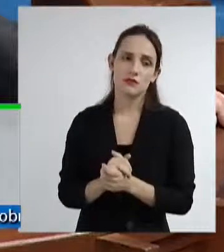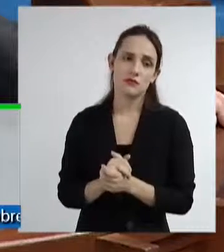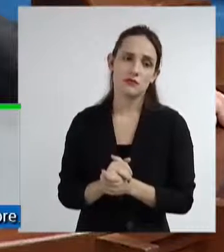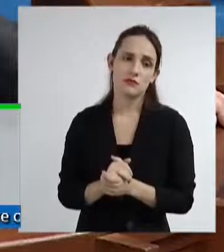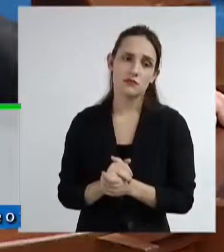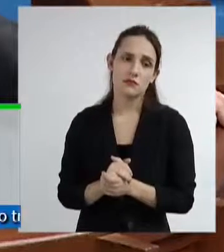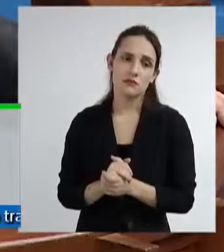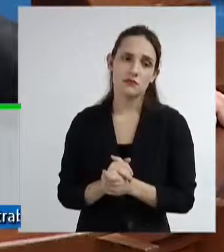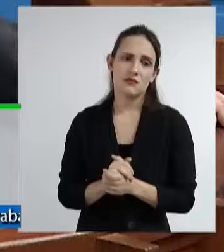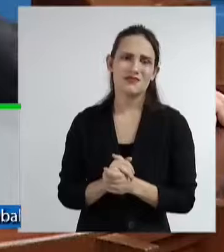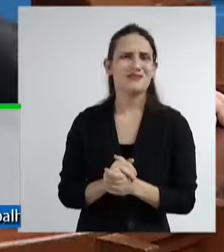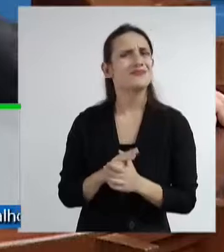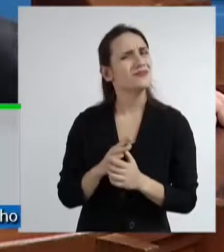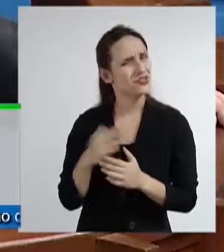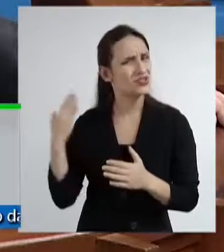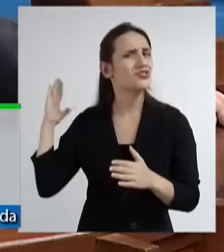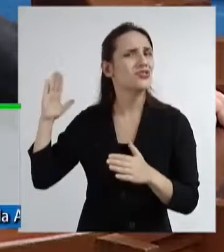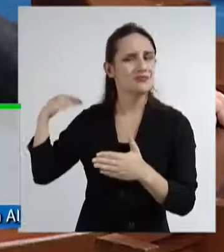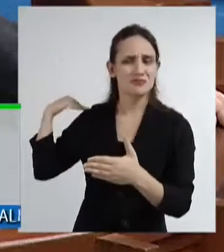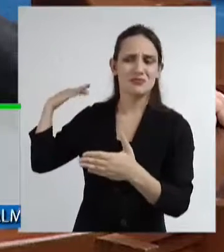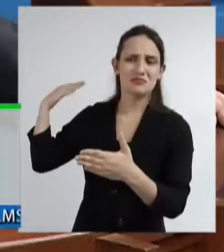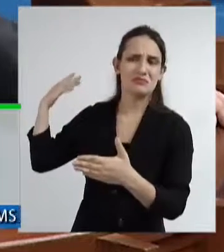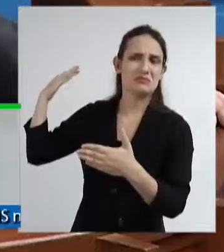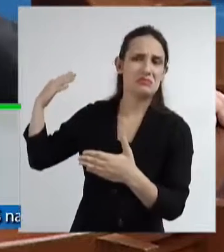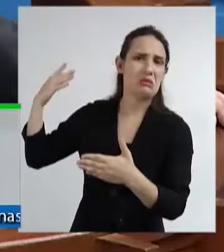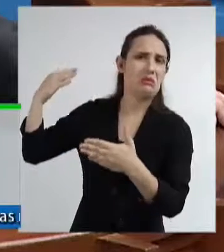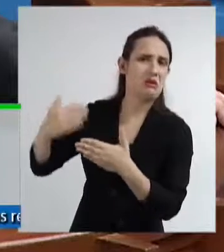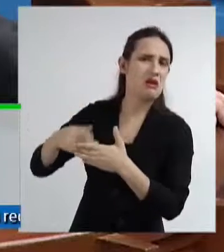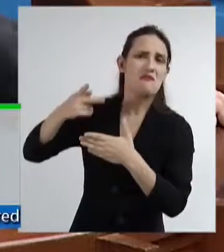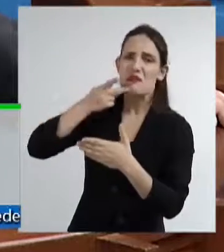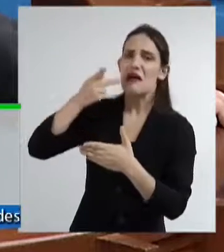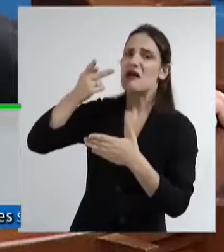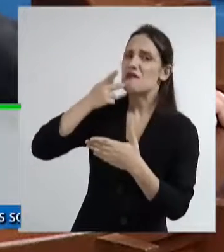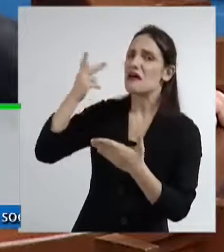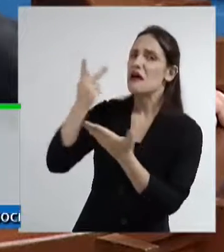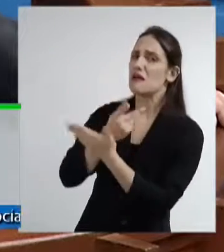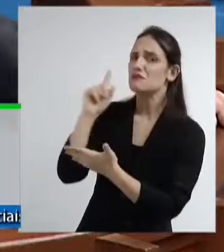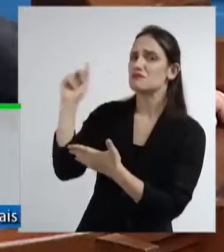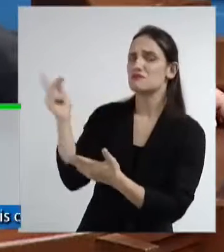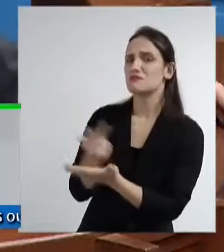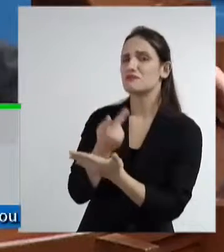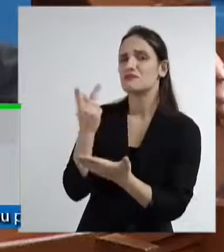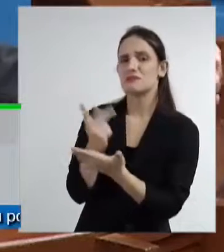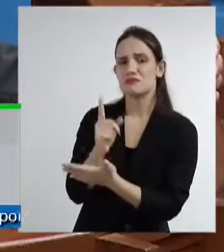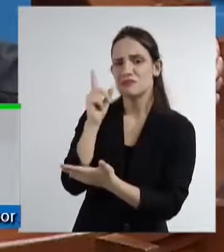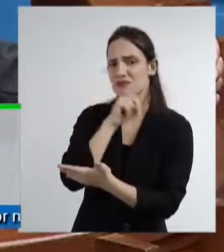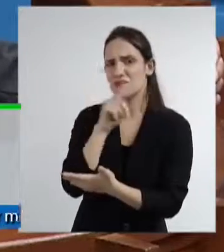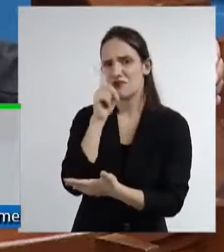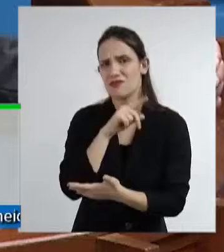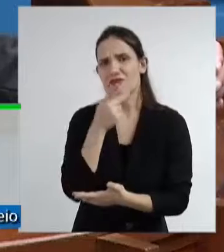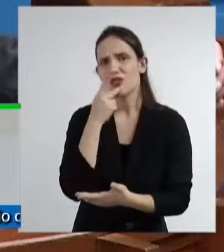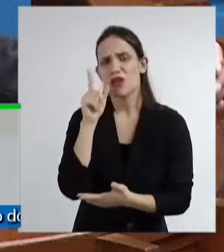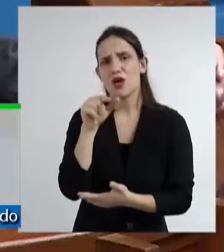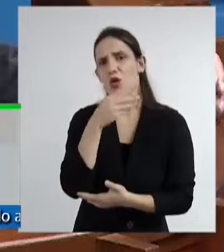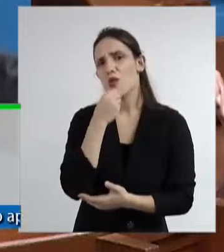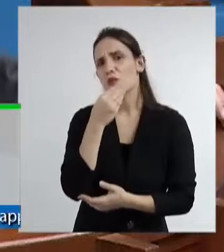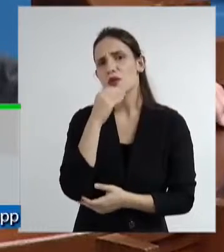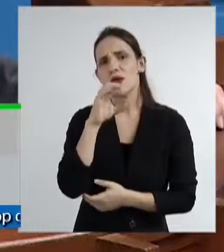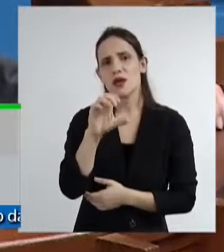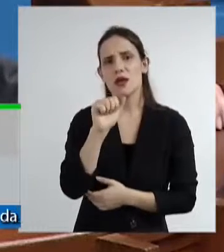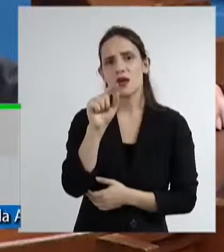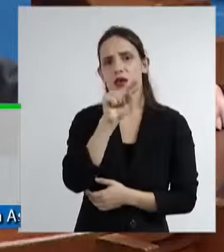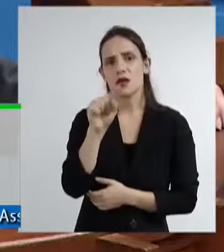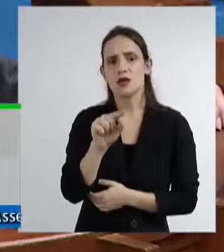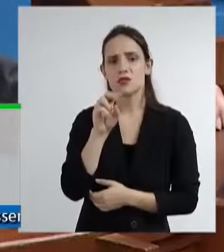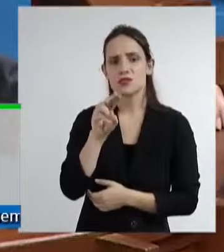ele vem se equivocando, aí, cometendo alguns deslizes, não foi só essa. Ele fez uma afirmação do Cazuza, dizendo que o Cazuza